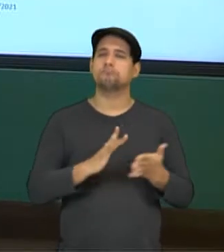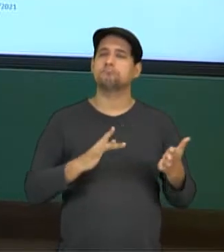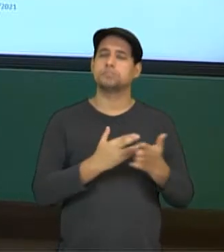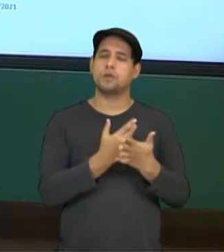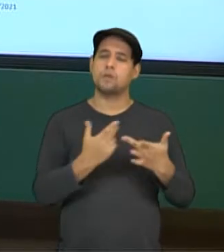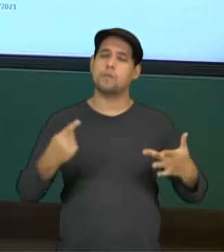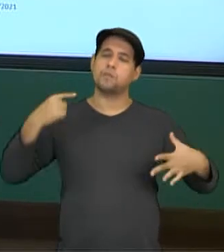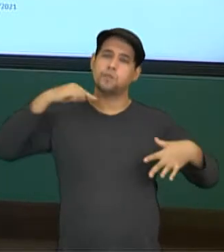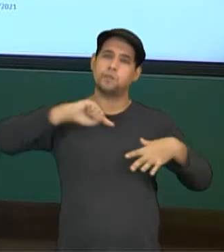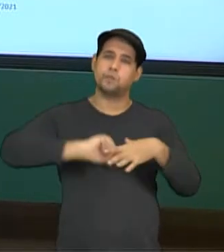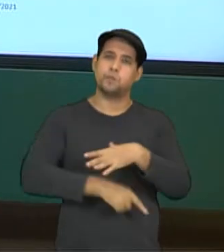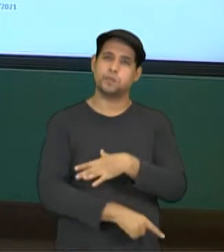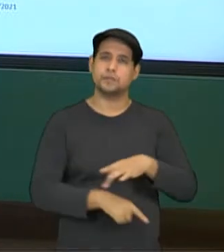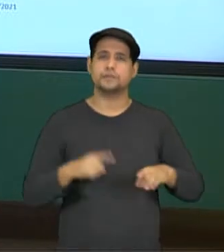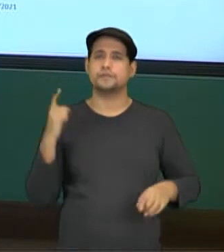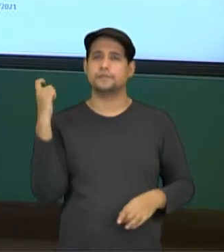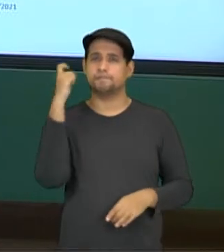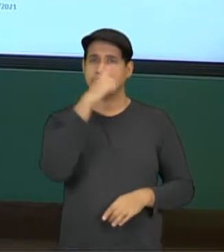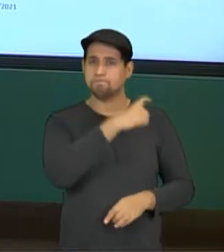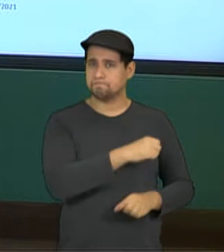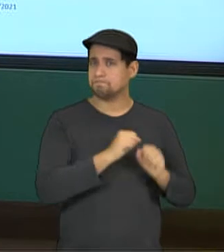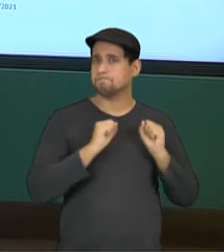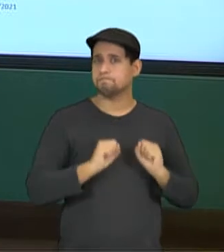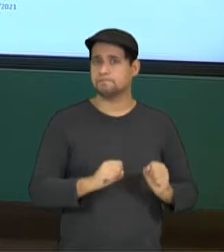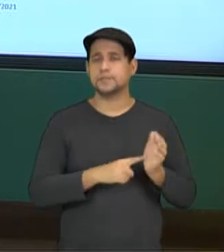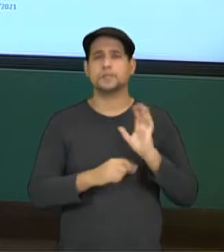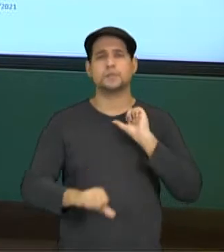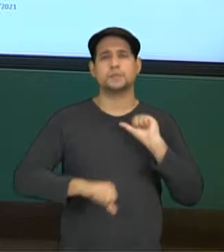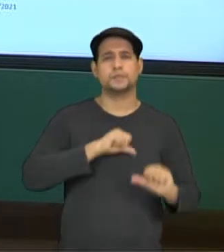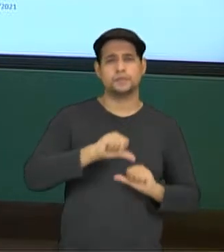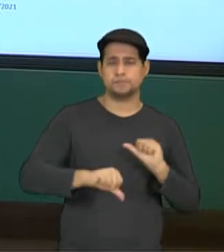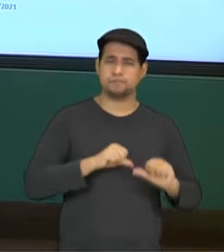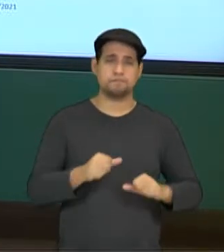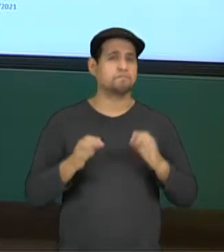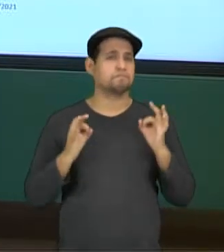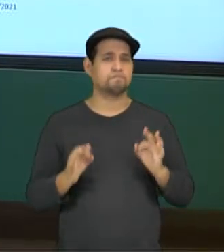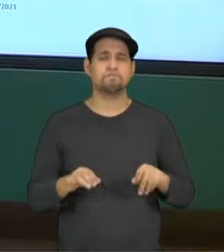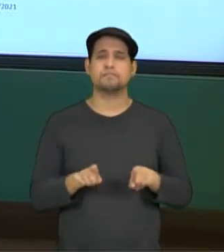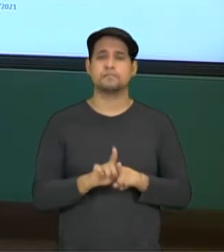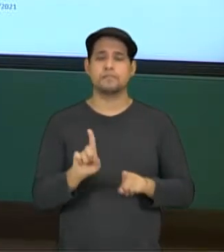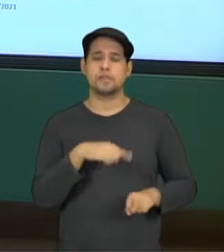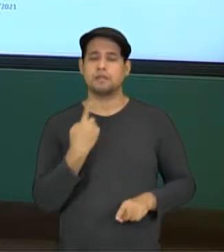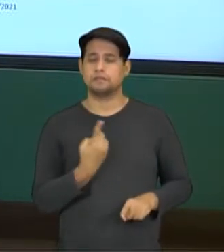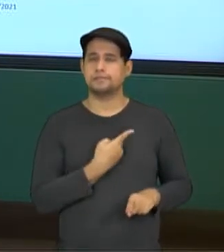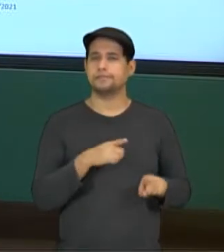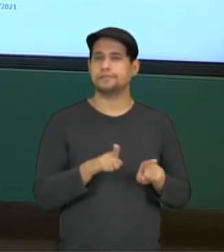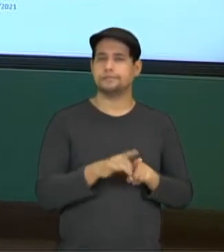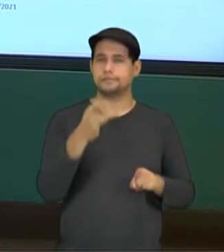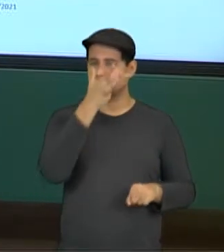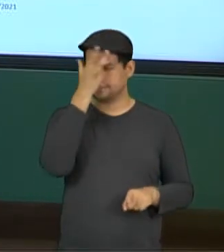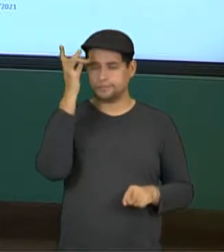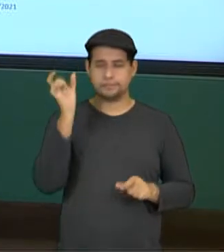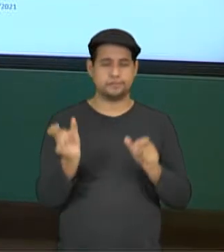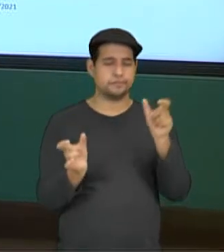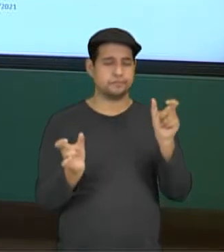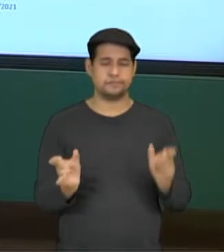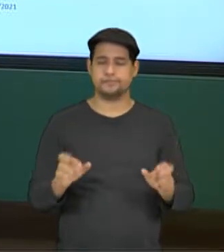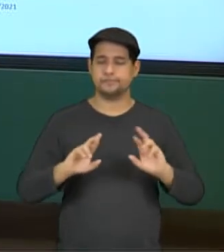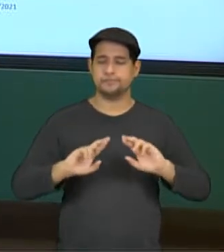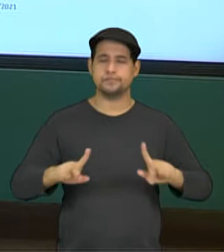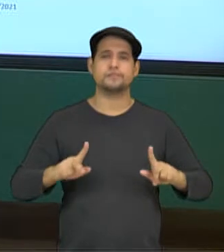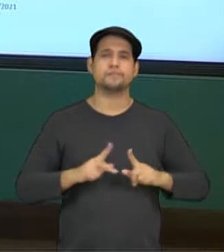mais profundas, mais complexas, que podem trazer mudanças significativas para nós e para outras pessoas,